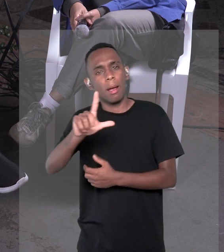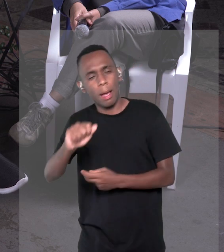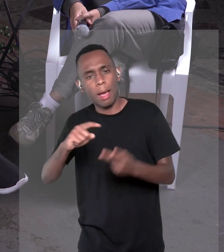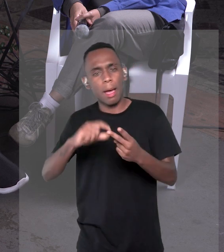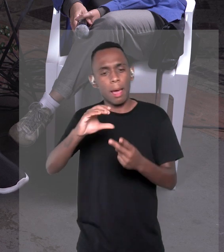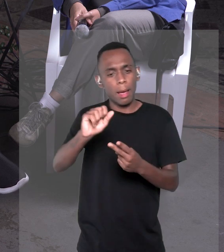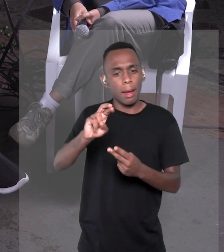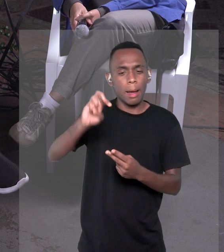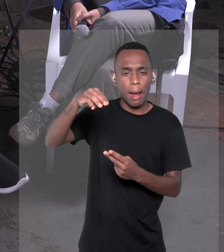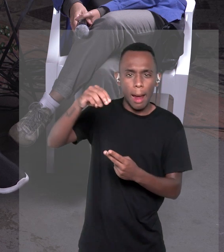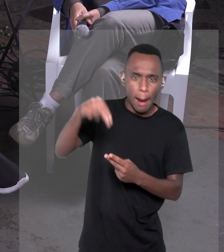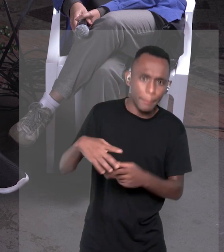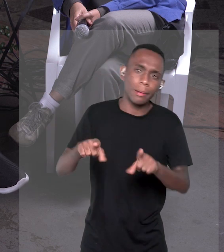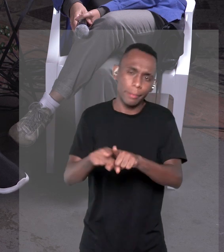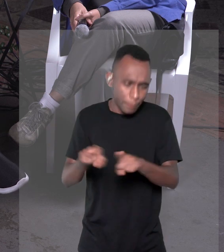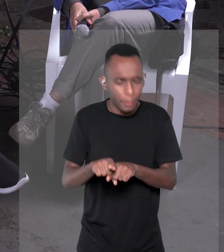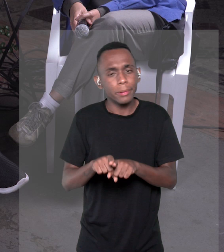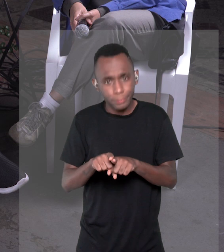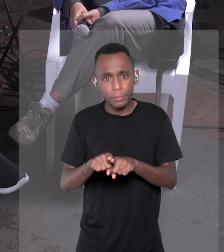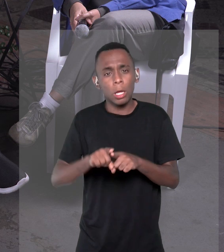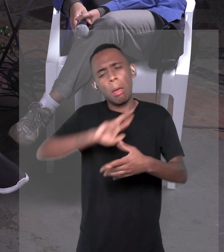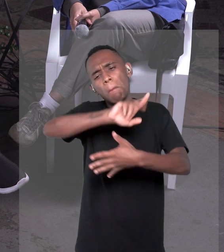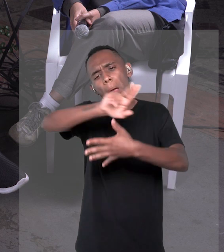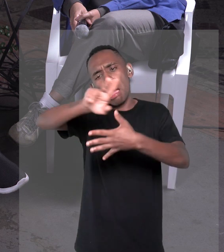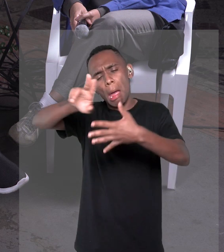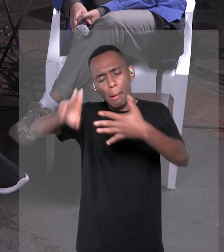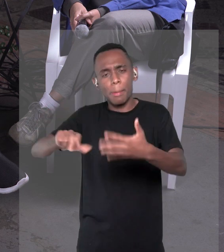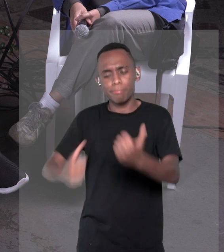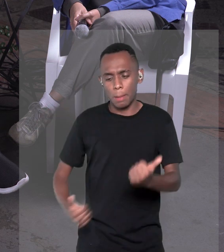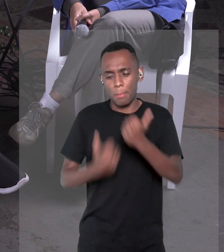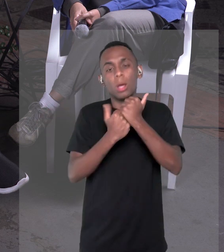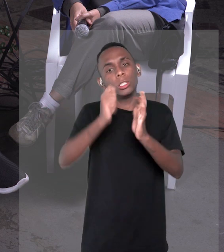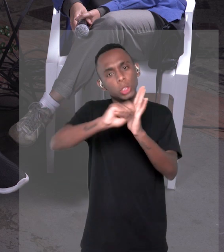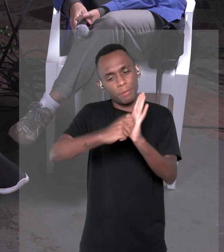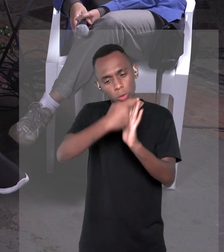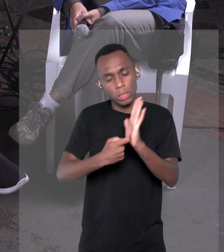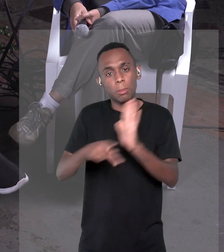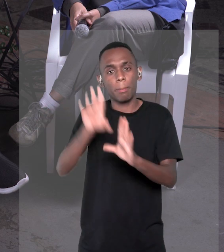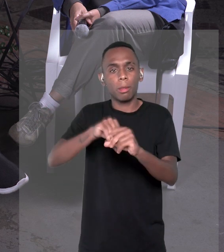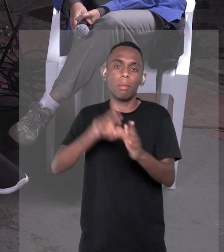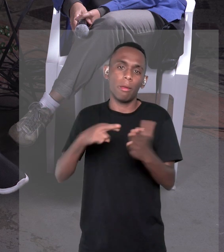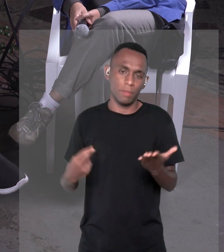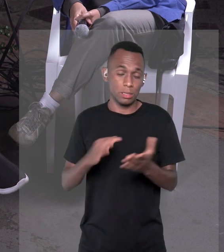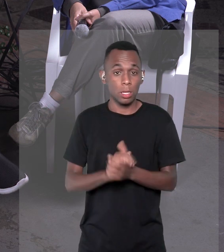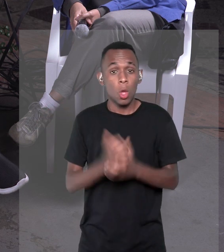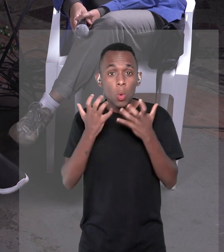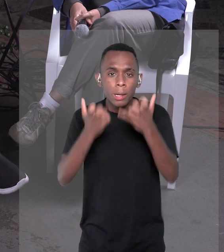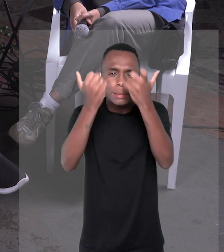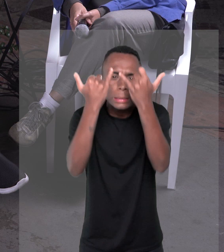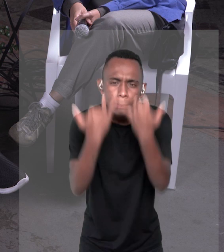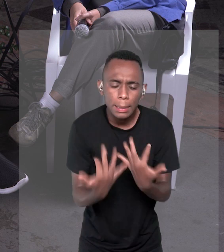na revista. Eu queria dizer um pouco sobre a revista, que essa revista é